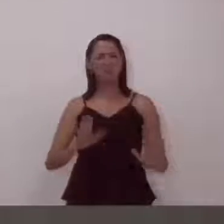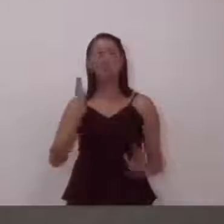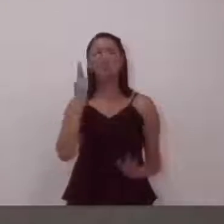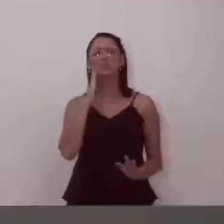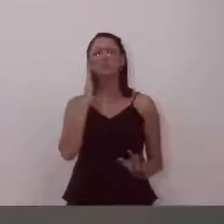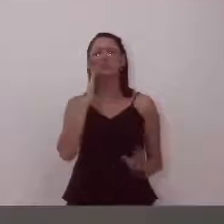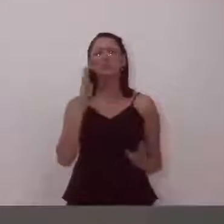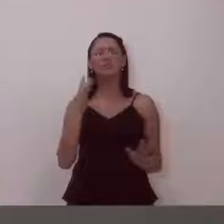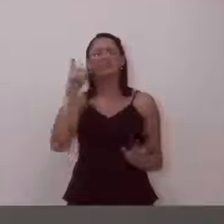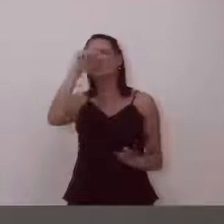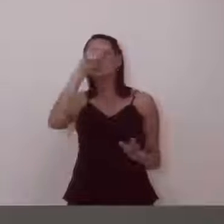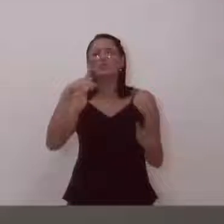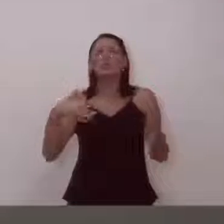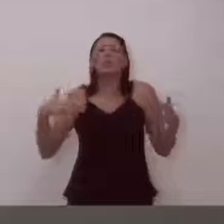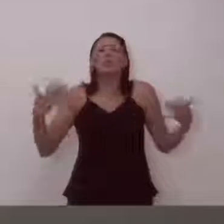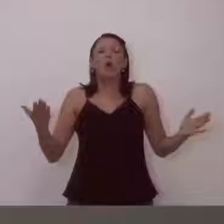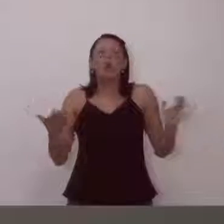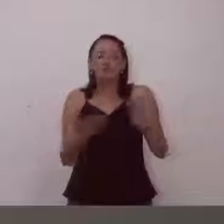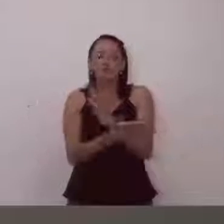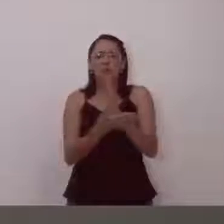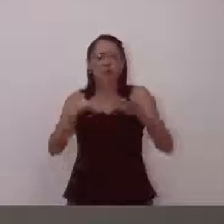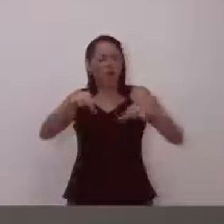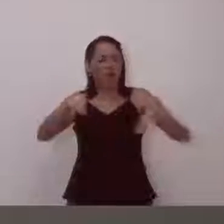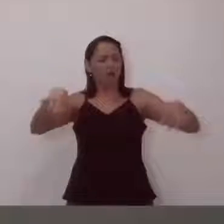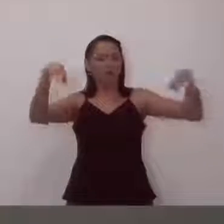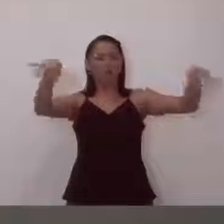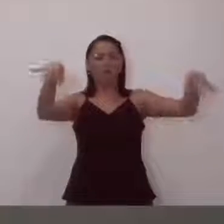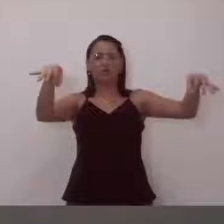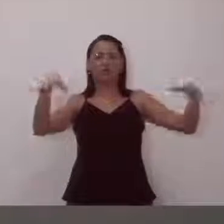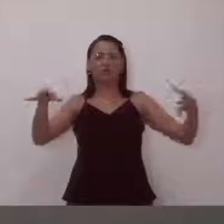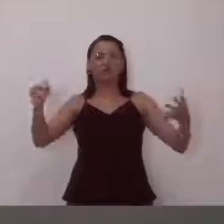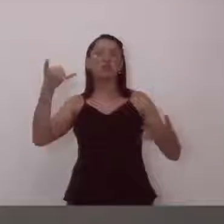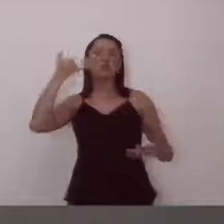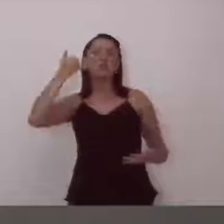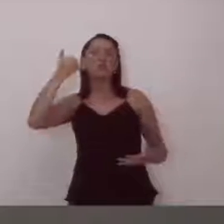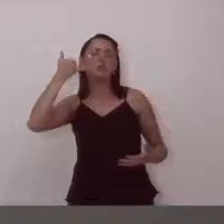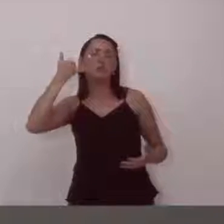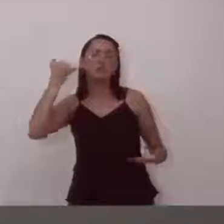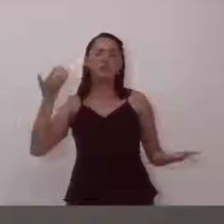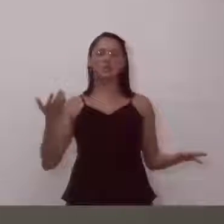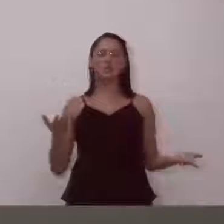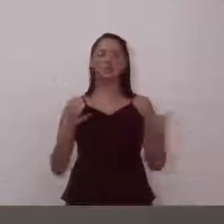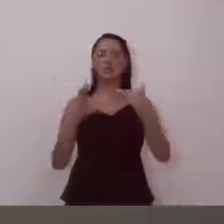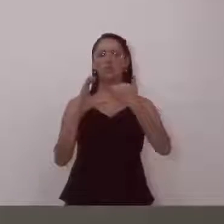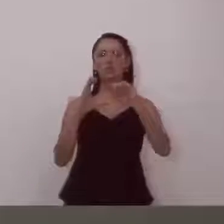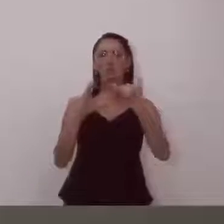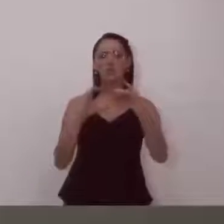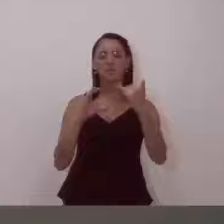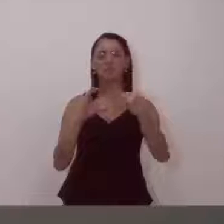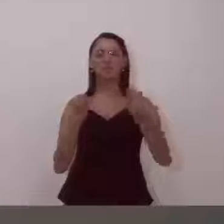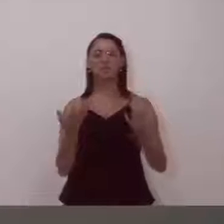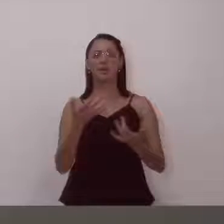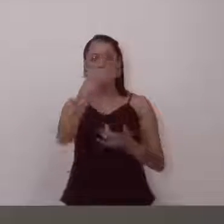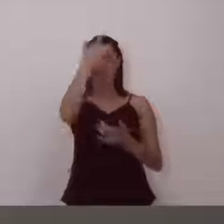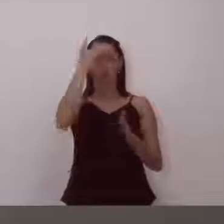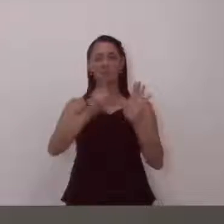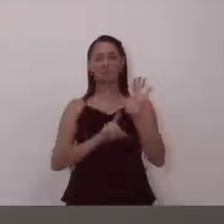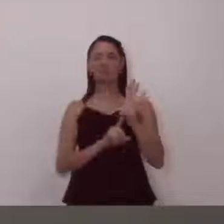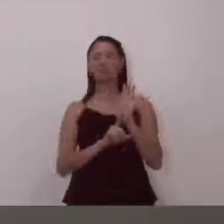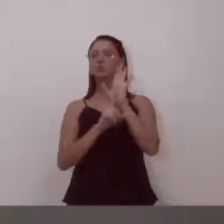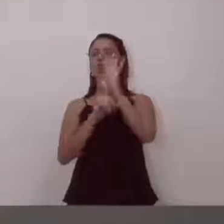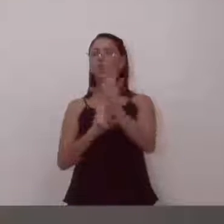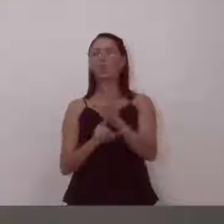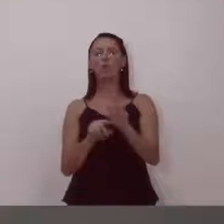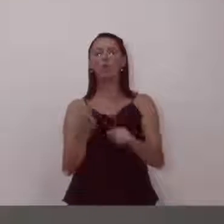a dificuldade de mandar separadamente, porque é diferente. Se foi uma ligação por telefone, se foi um e-mail, se foi um fiscal que